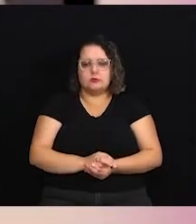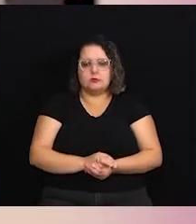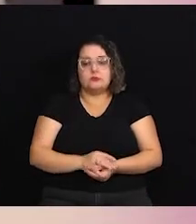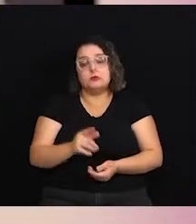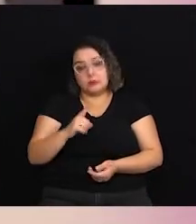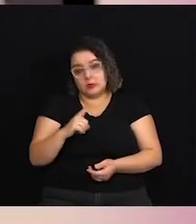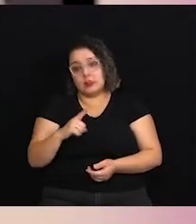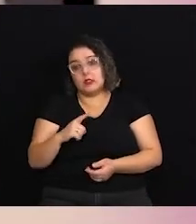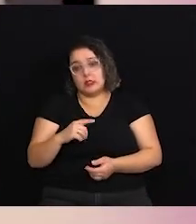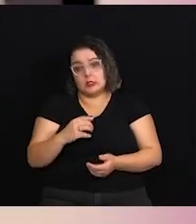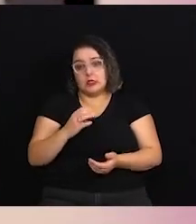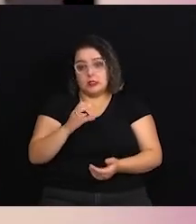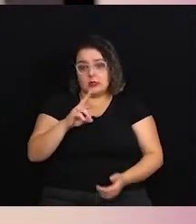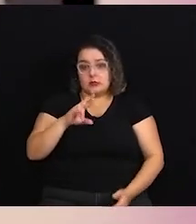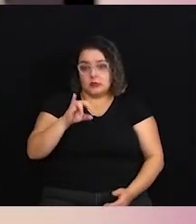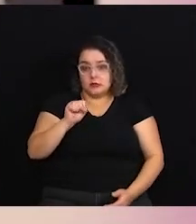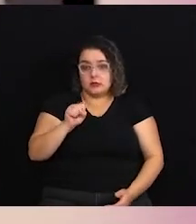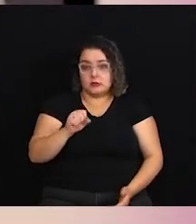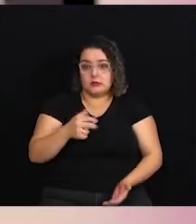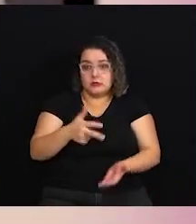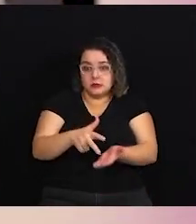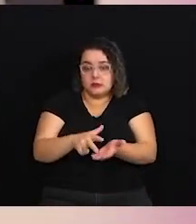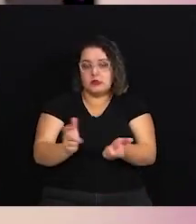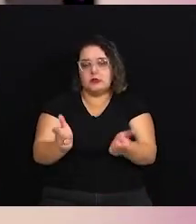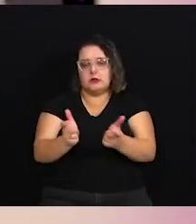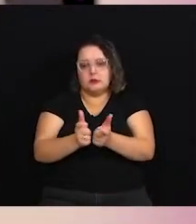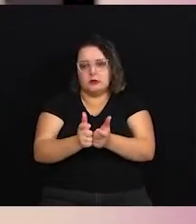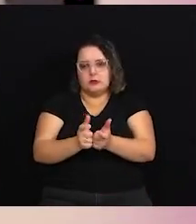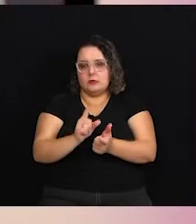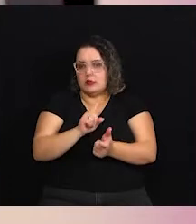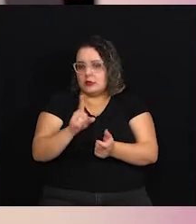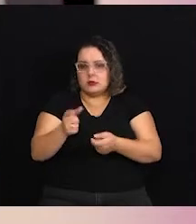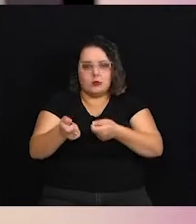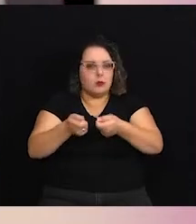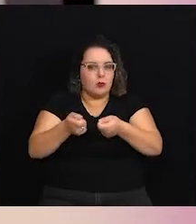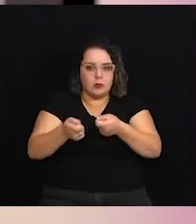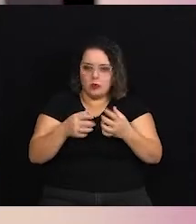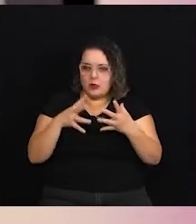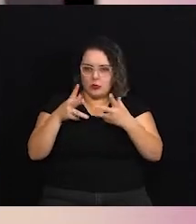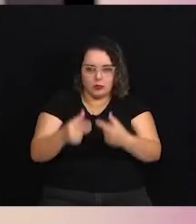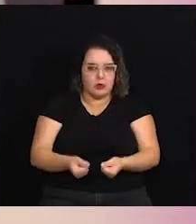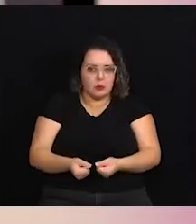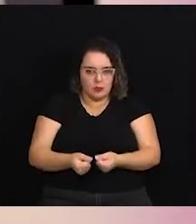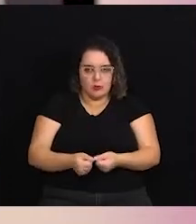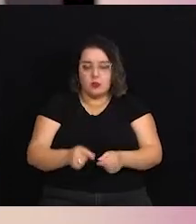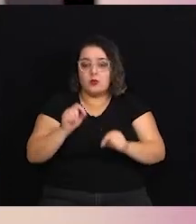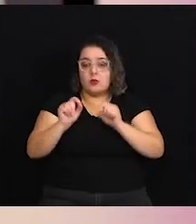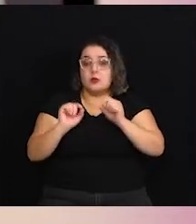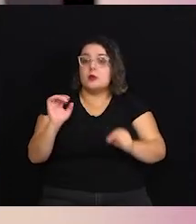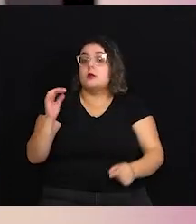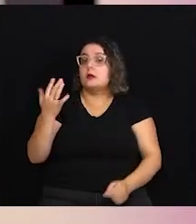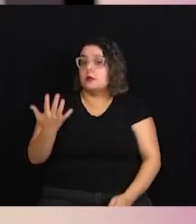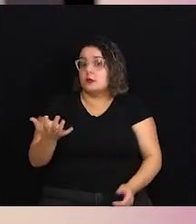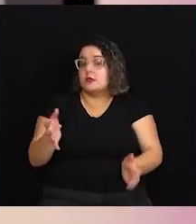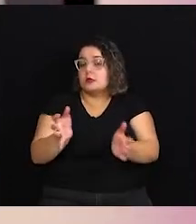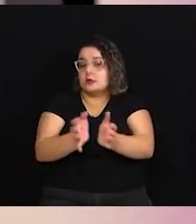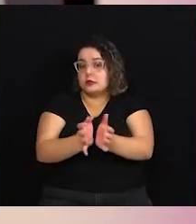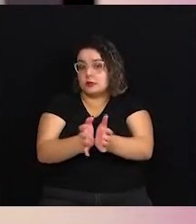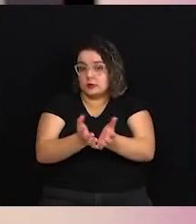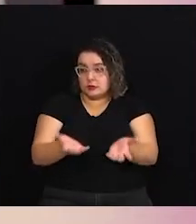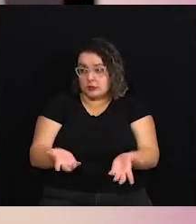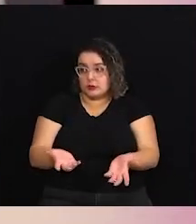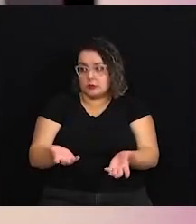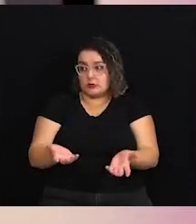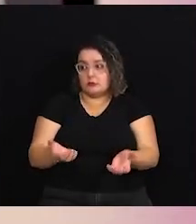têm as crises reduzidas em frequência mas não totalmente controlar daí que que acontece com esse grupo